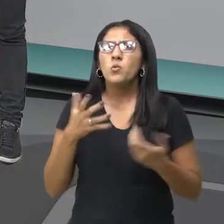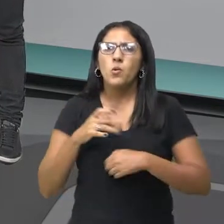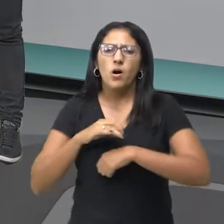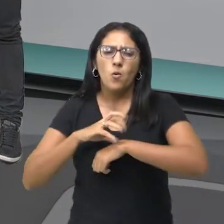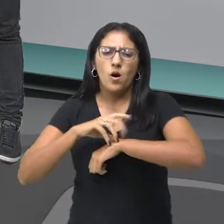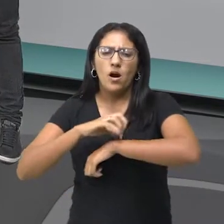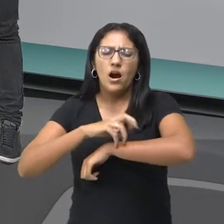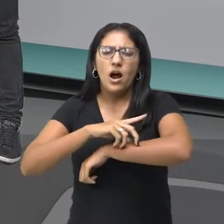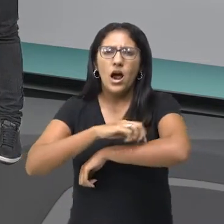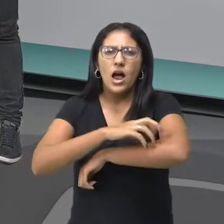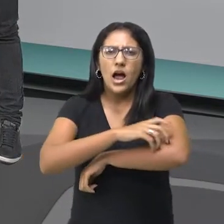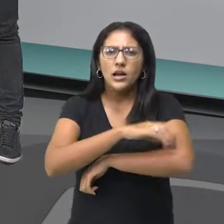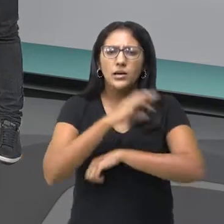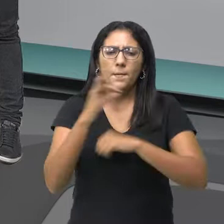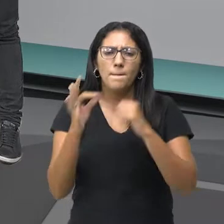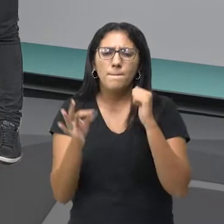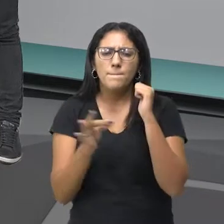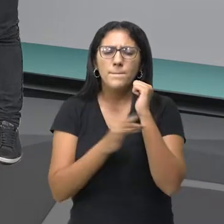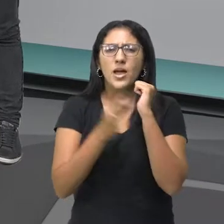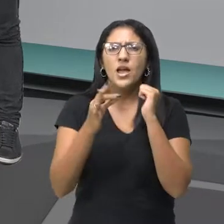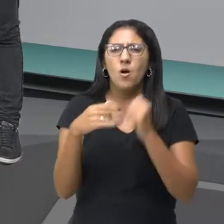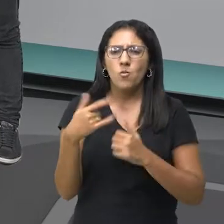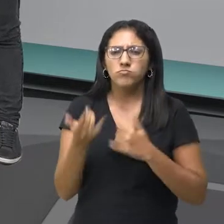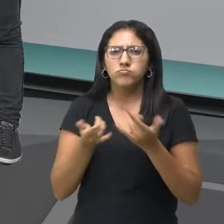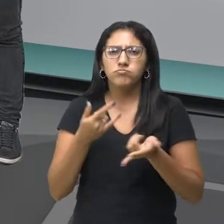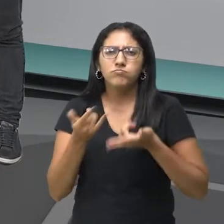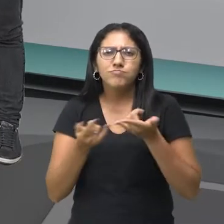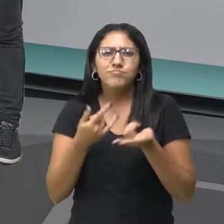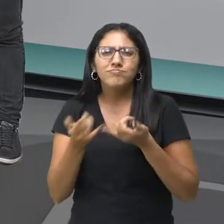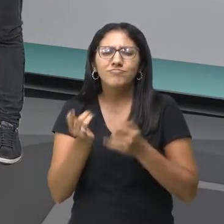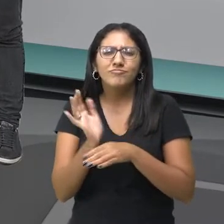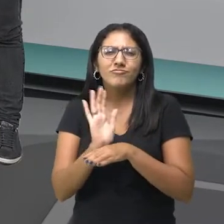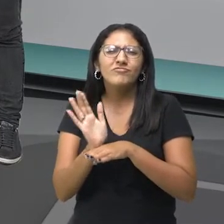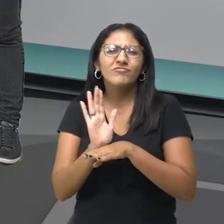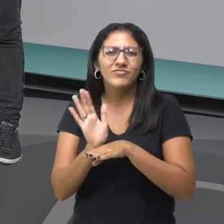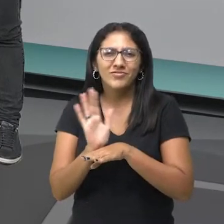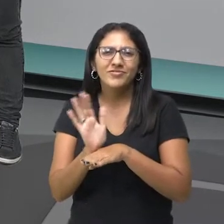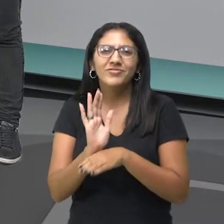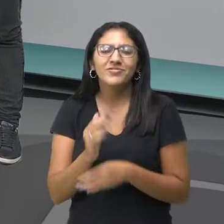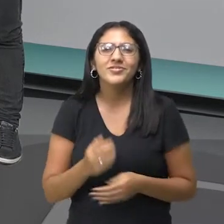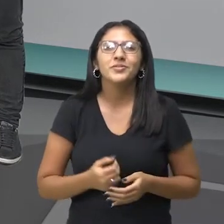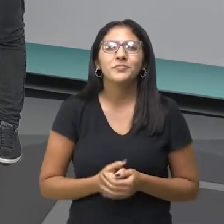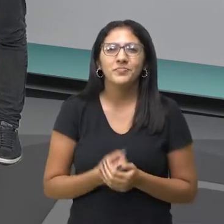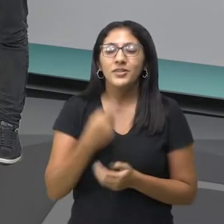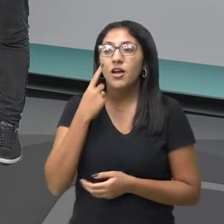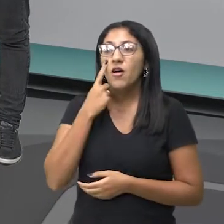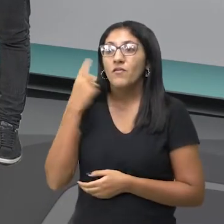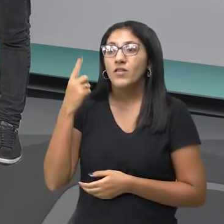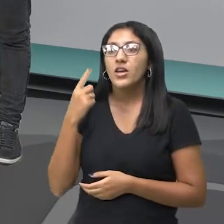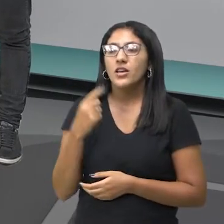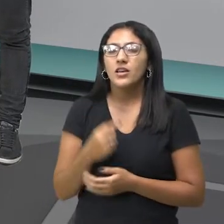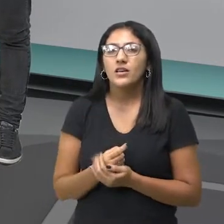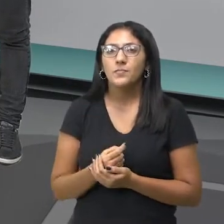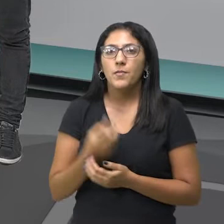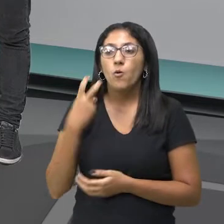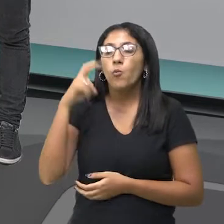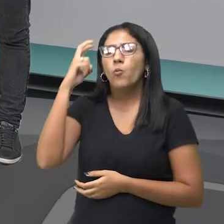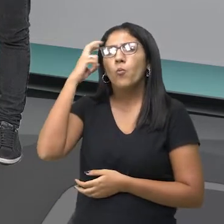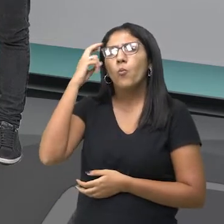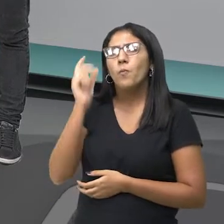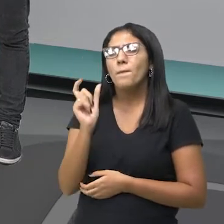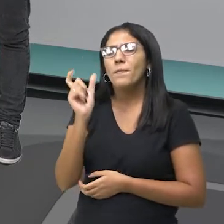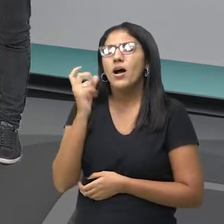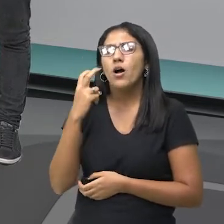picou Peter Parker, certo? Então, perceba que acima desse título, a gente tem a palavra cultura. Então, observe que